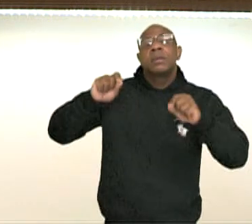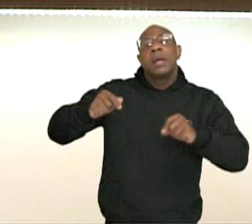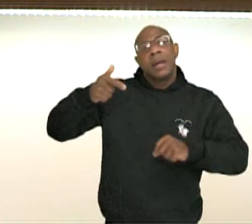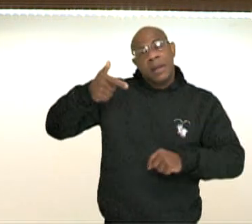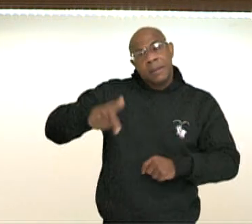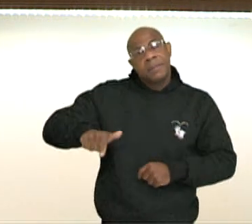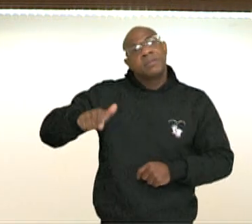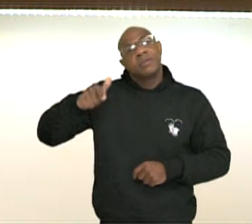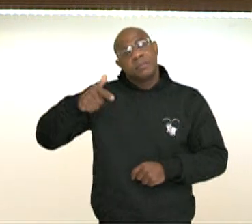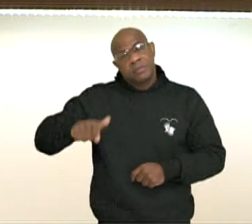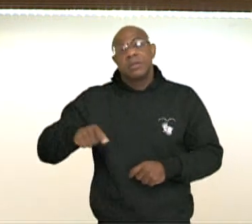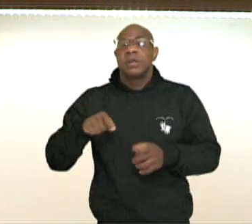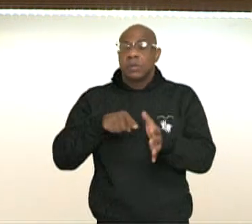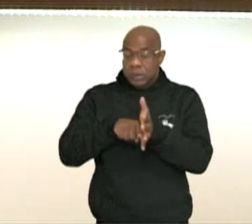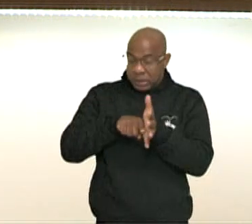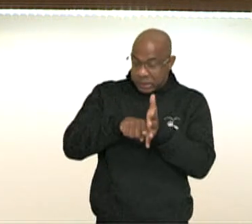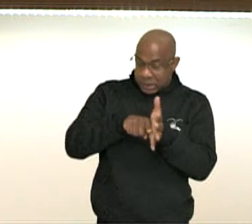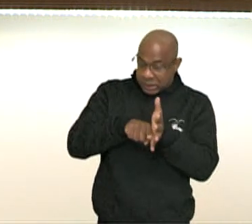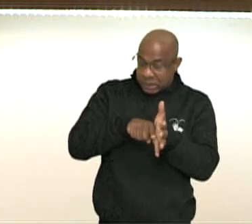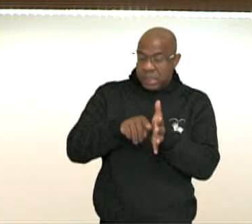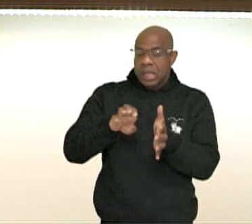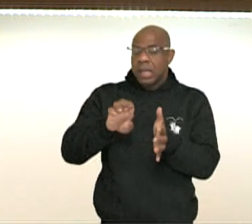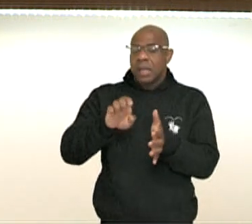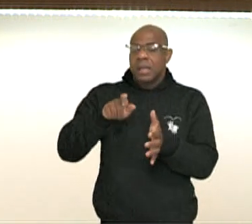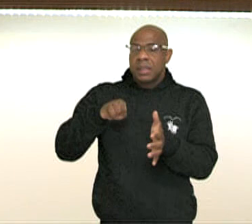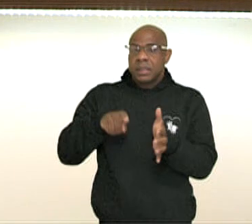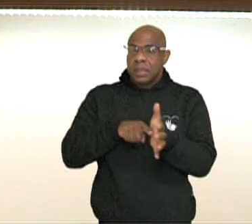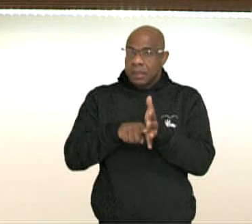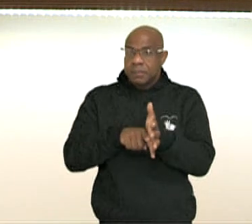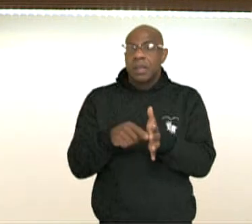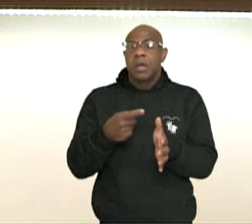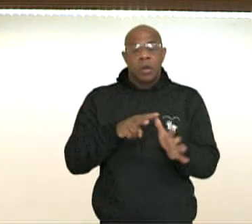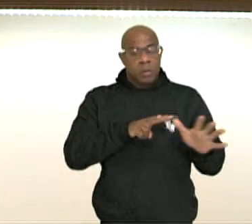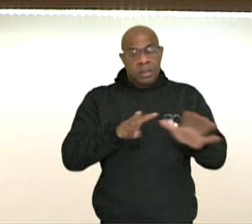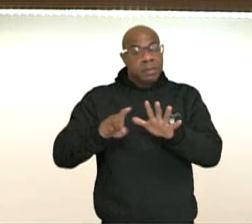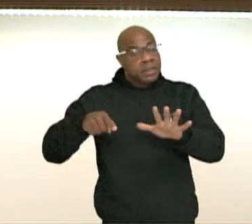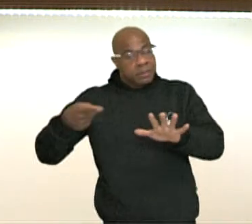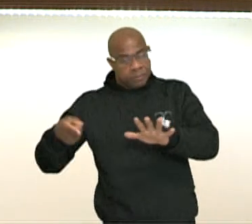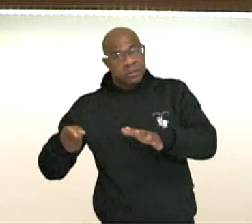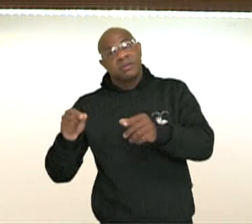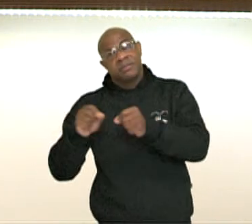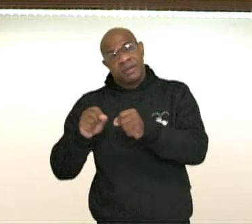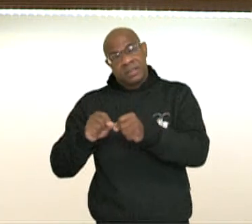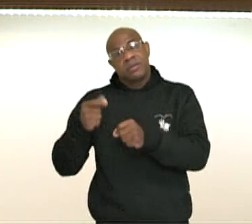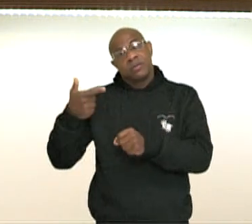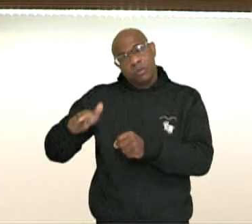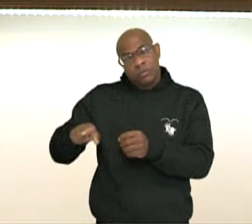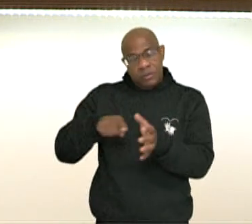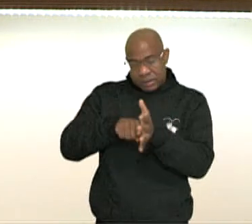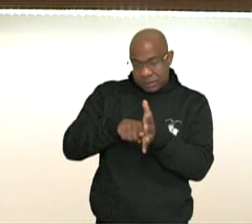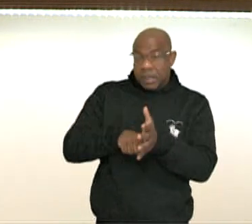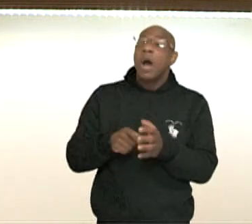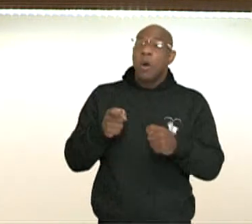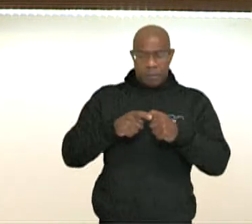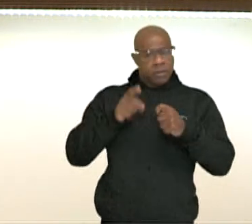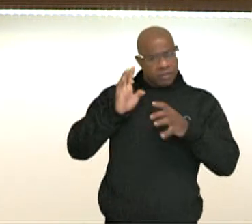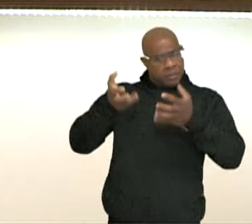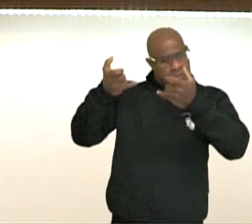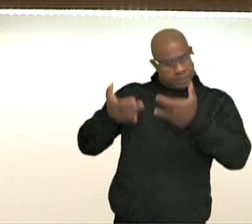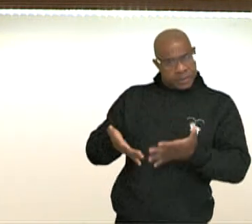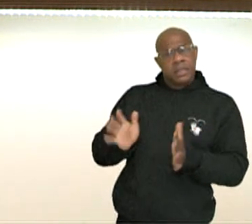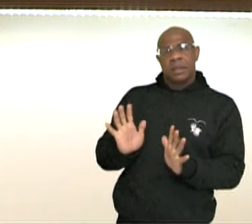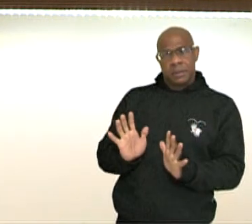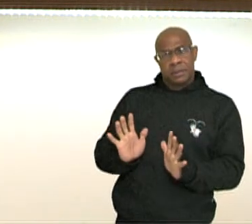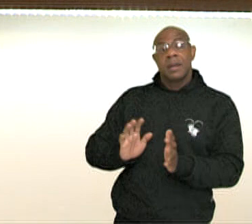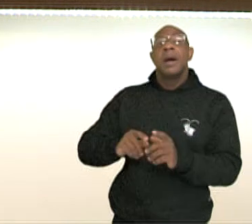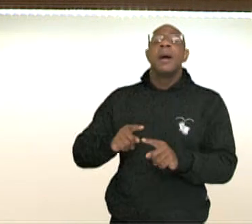repetir o exame. Passou um tempinho aí, uma semana, é necessário. Claro, o médico já vai te orientar, né? Quando a